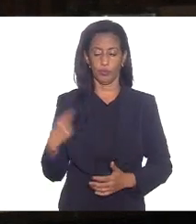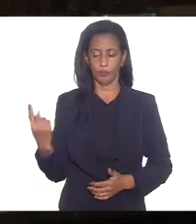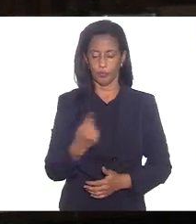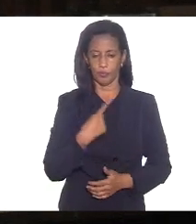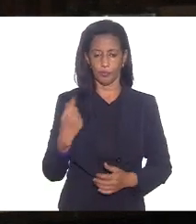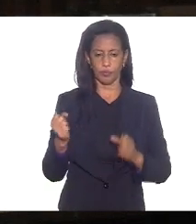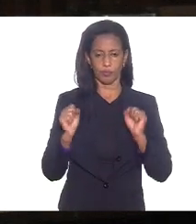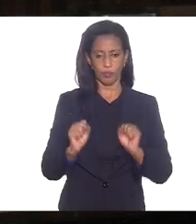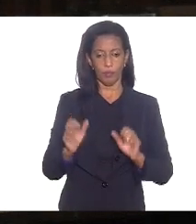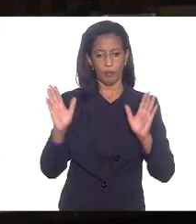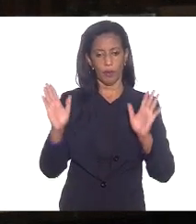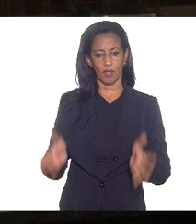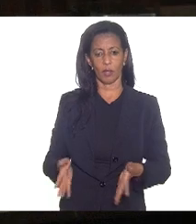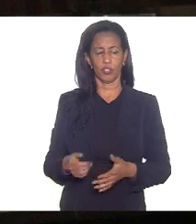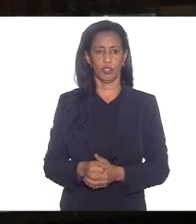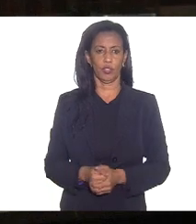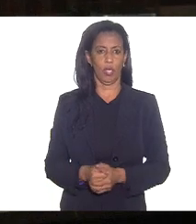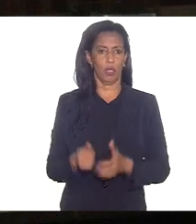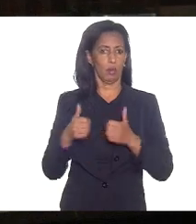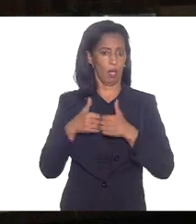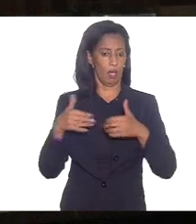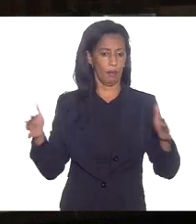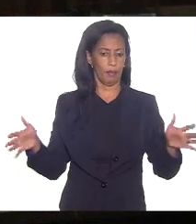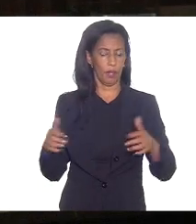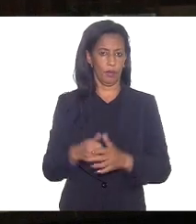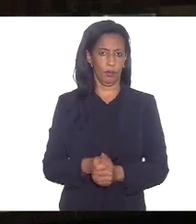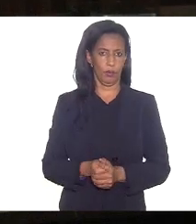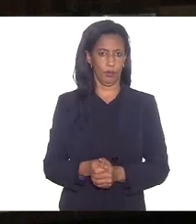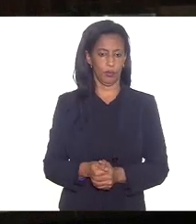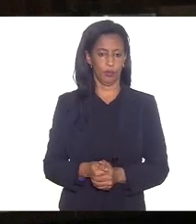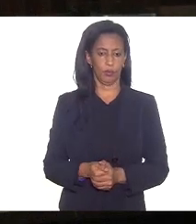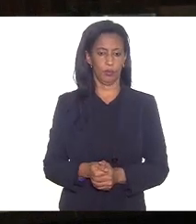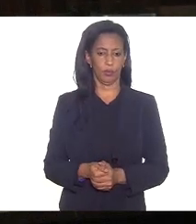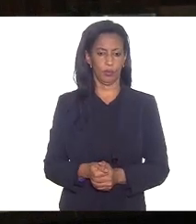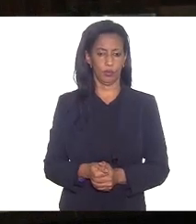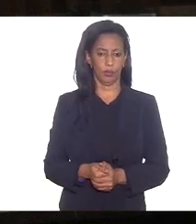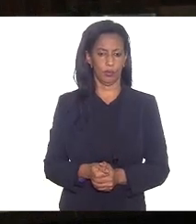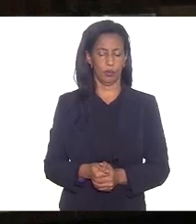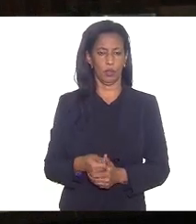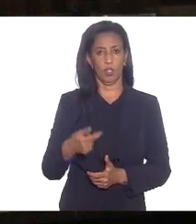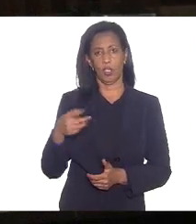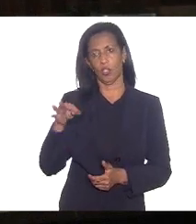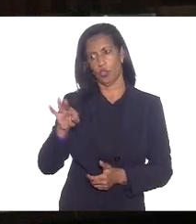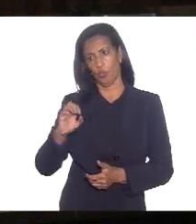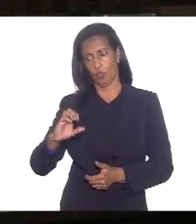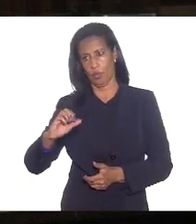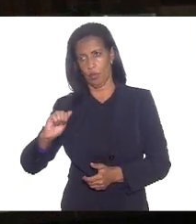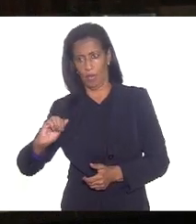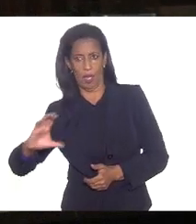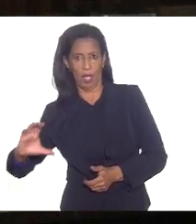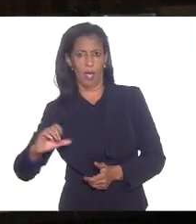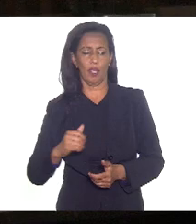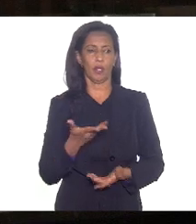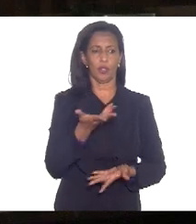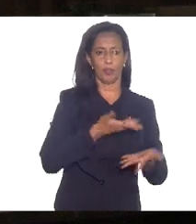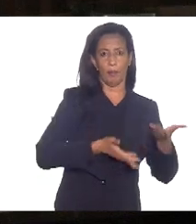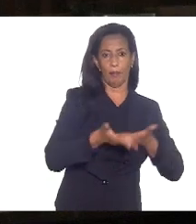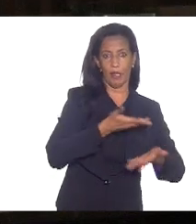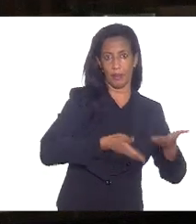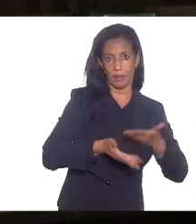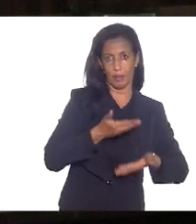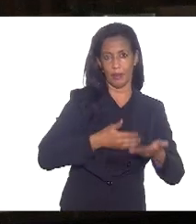podemos, já que abrimos mãos através de um TAC, através de